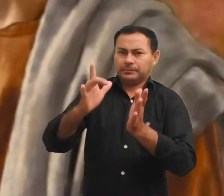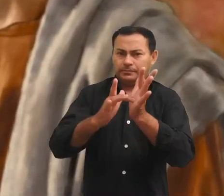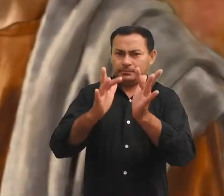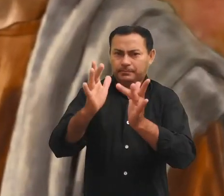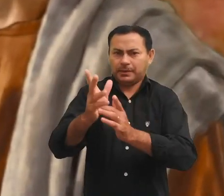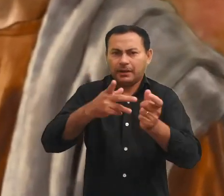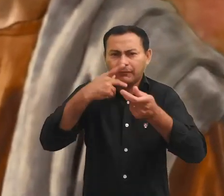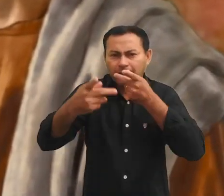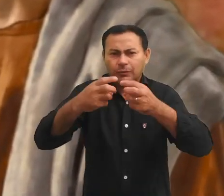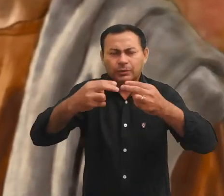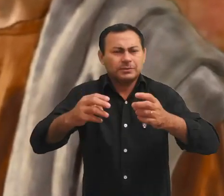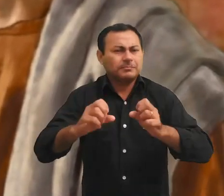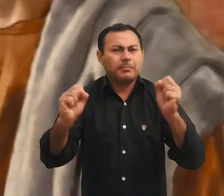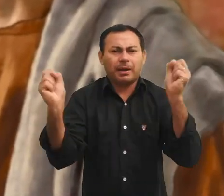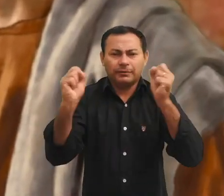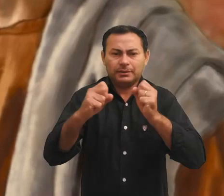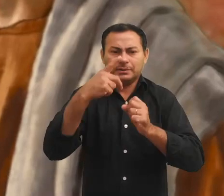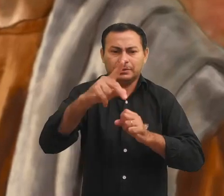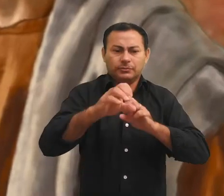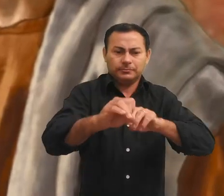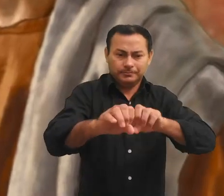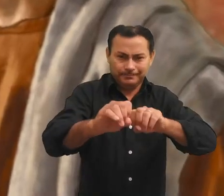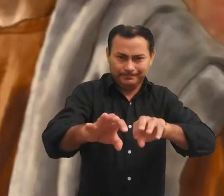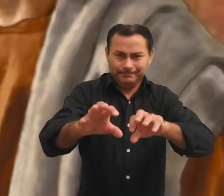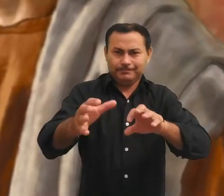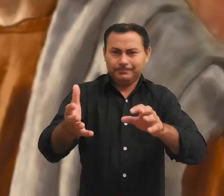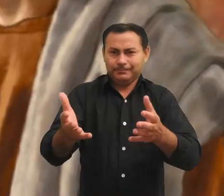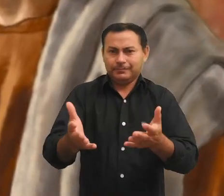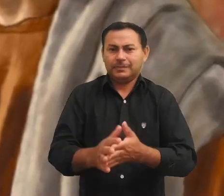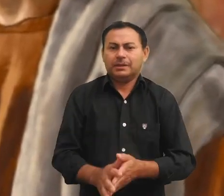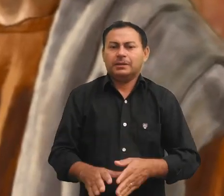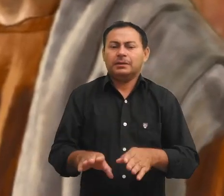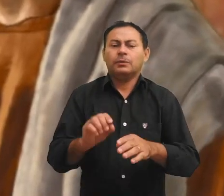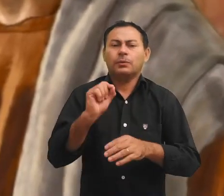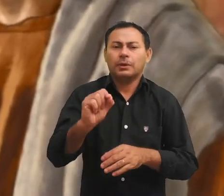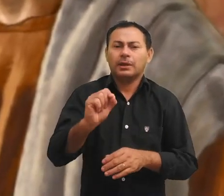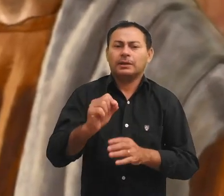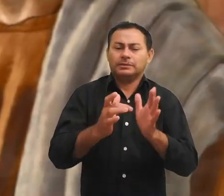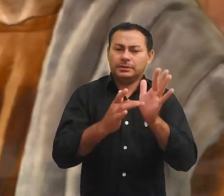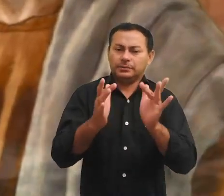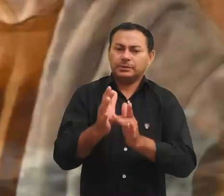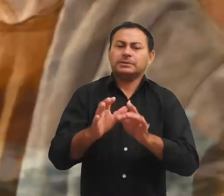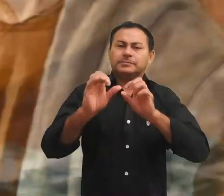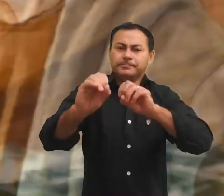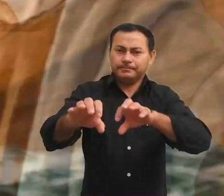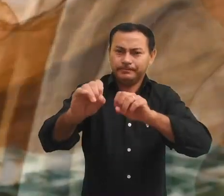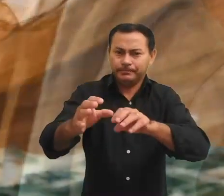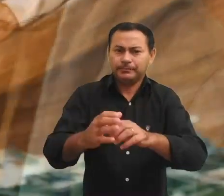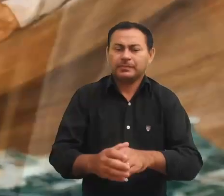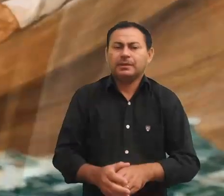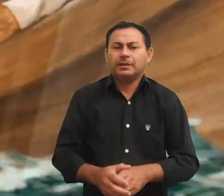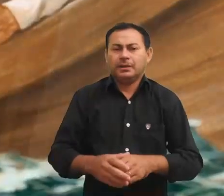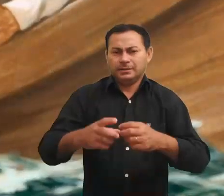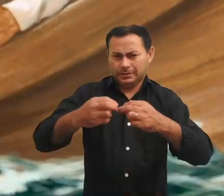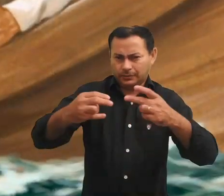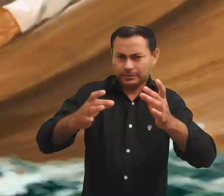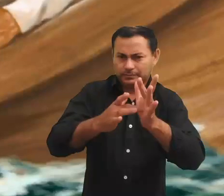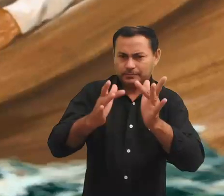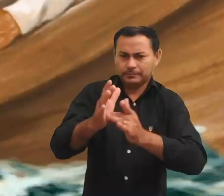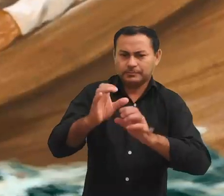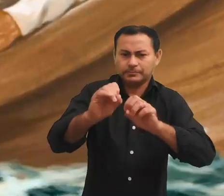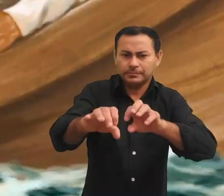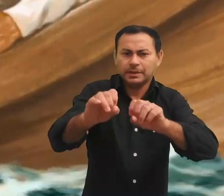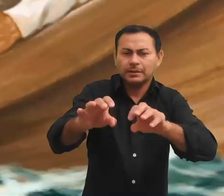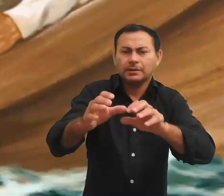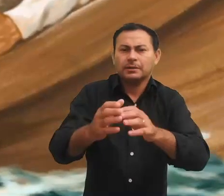de Deus. Jesus afirmou coisas maravilhosas sobre o seu ensino, sobre aquilo que ele ensinava. Entre